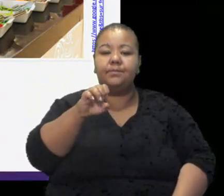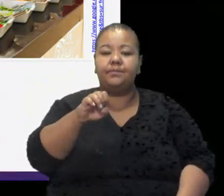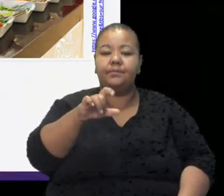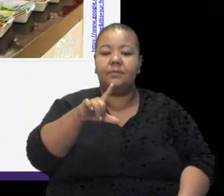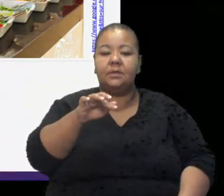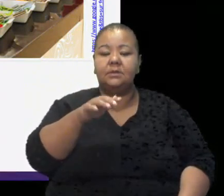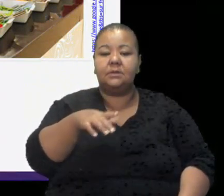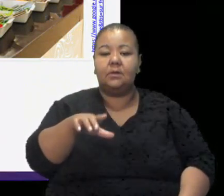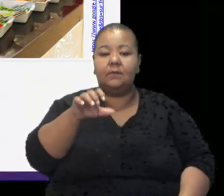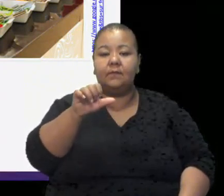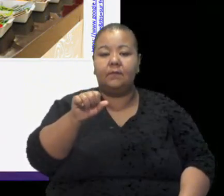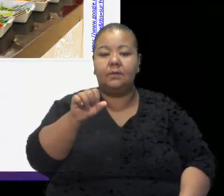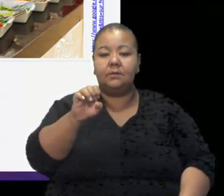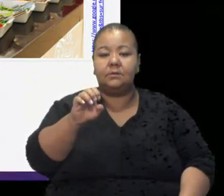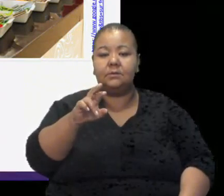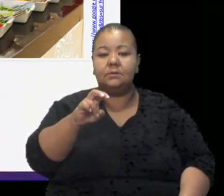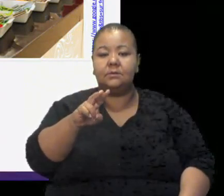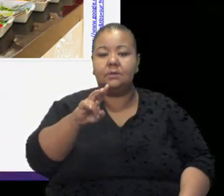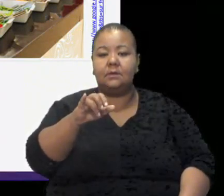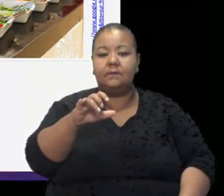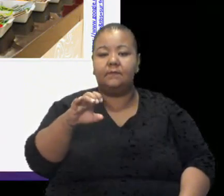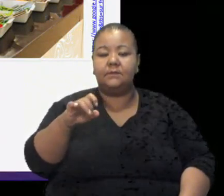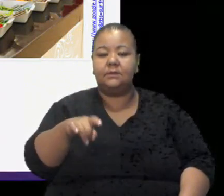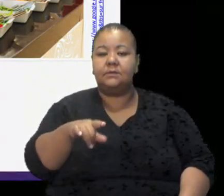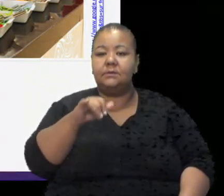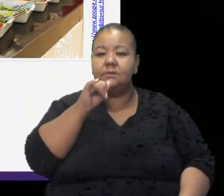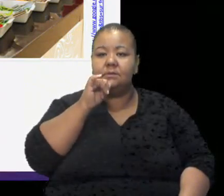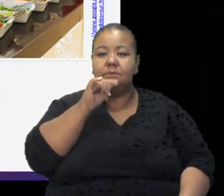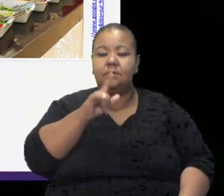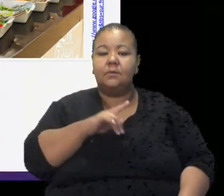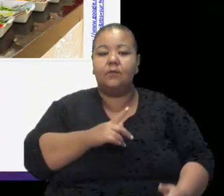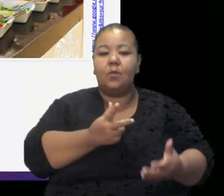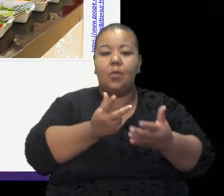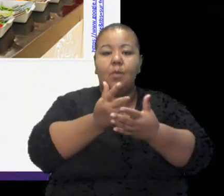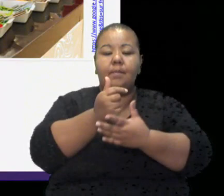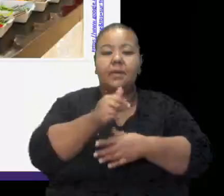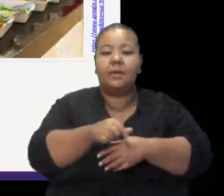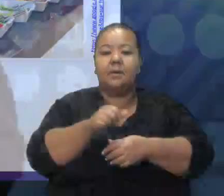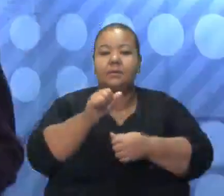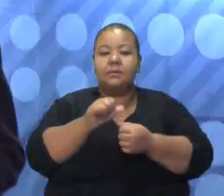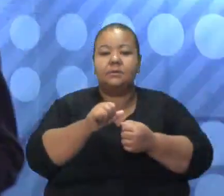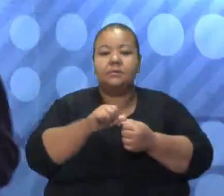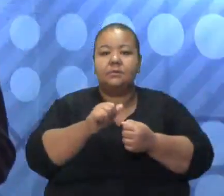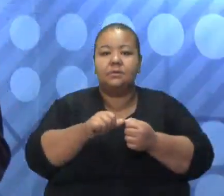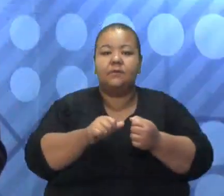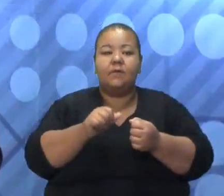vou comprar uma série, ou o problema nem é comprar matéria-prima, mas eu vou fazer uma série de